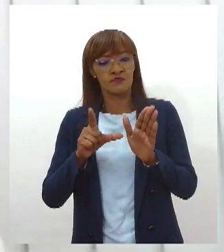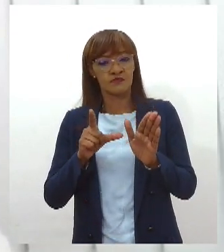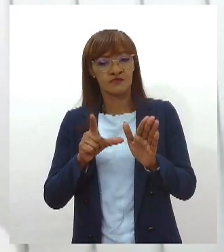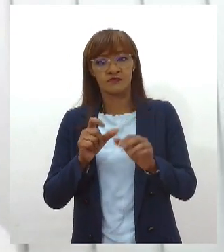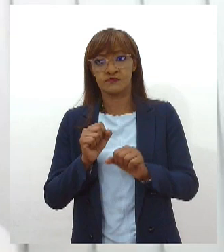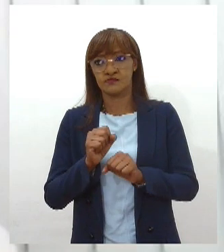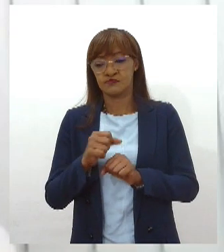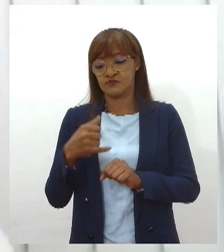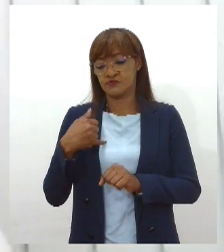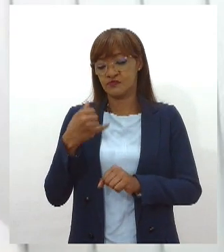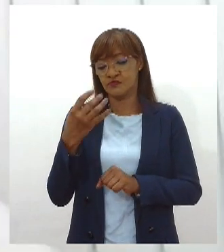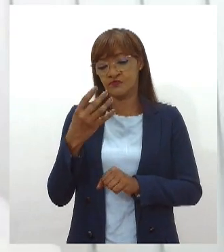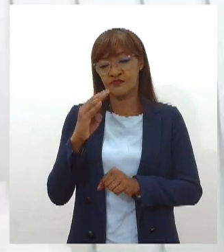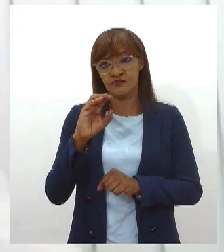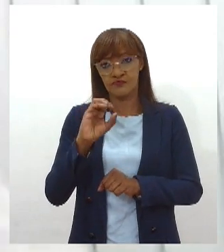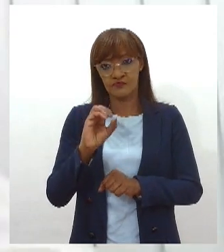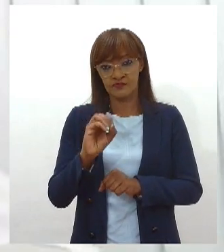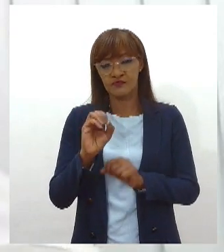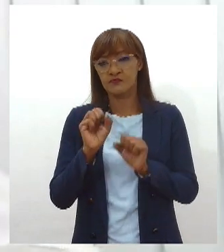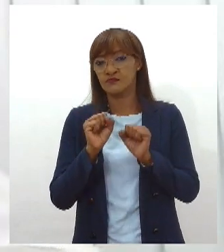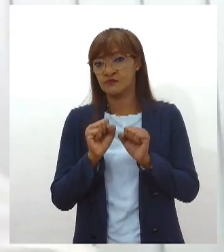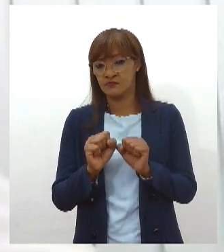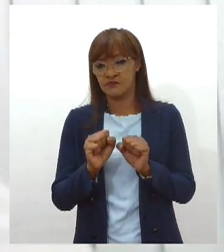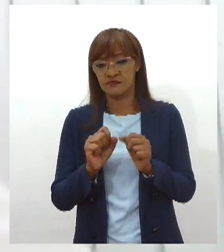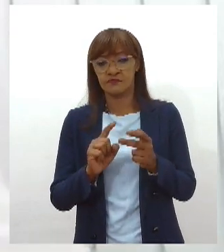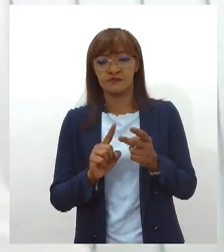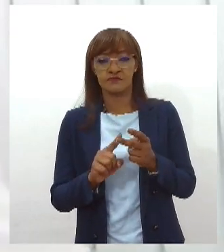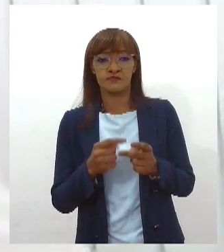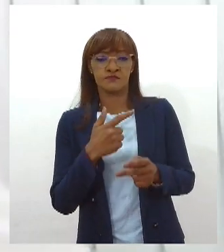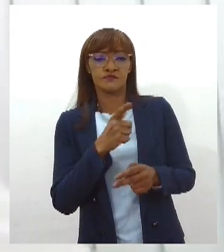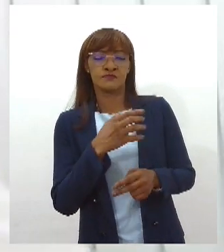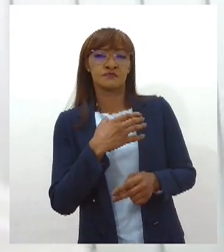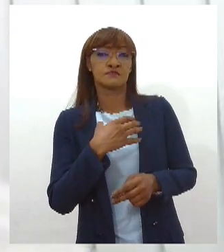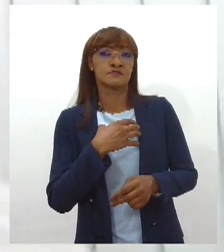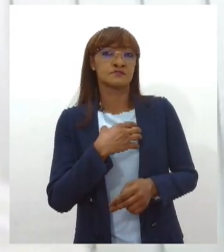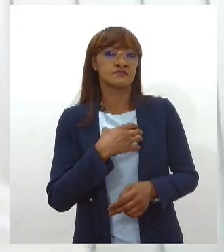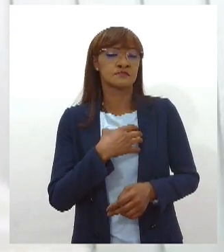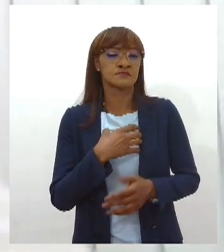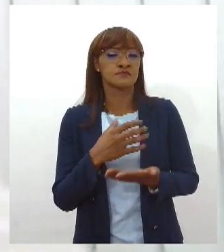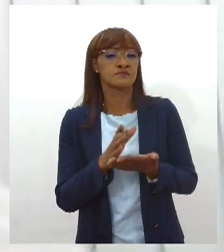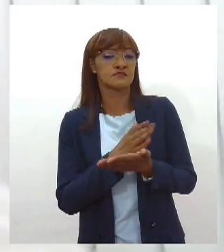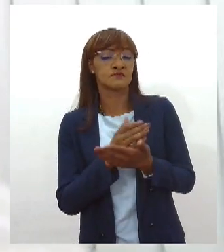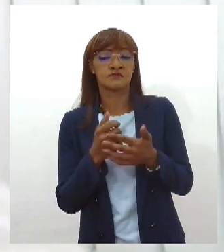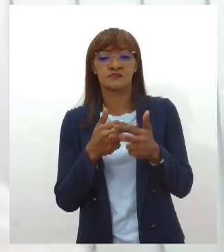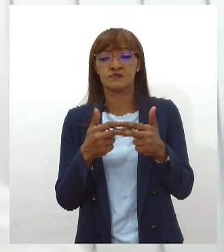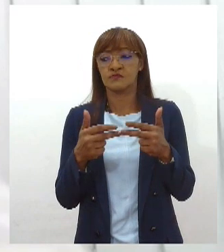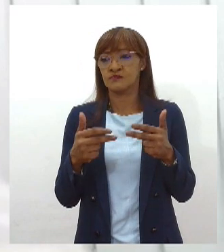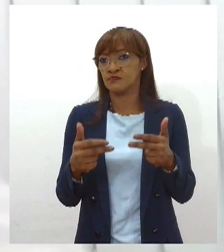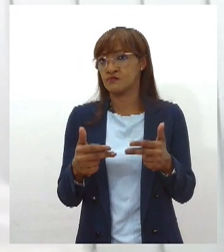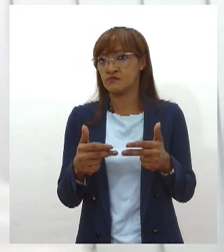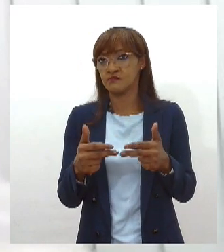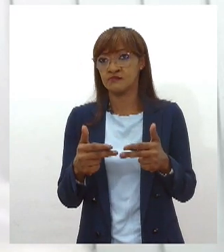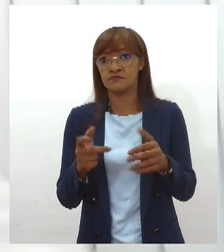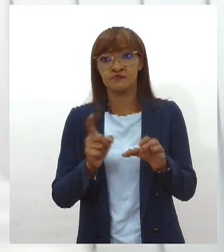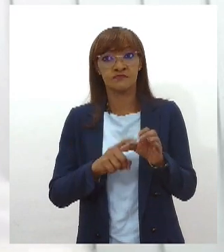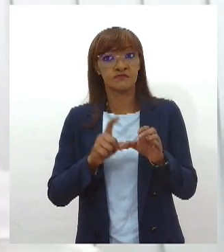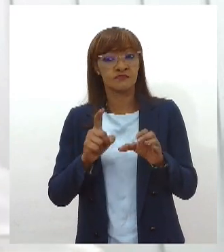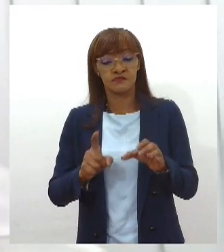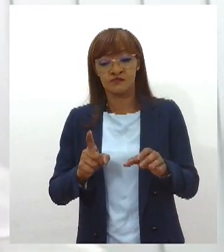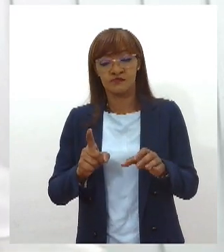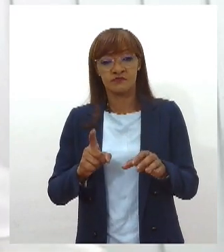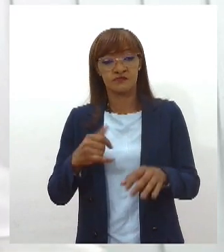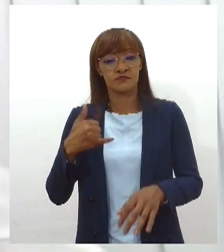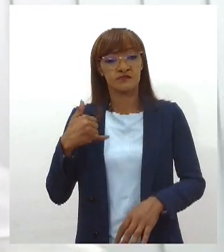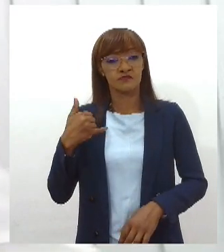E nos indivíduos que têm sintomas, como eu falei, independente da idade, pode ser feita uma